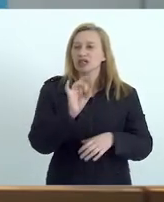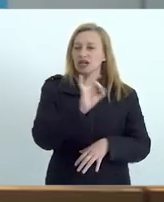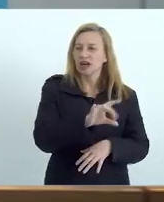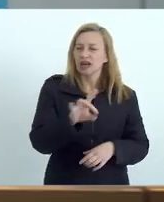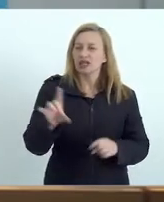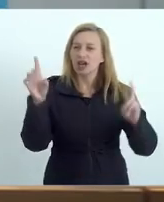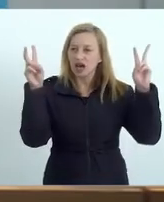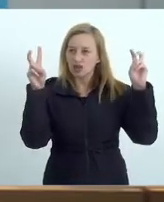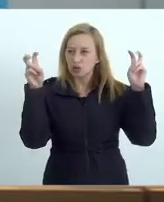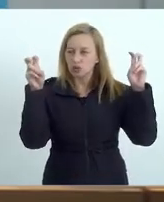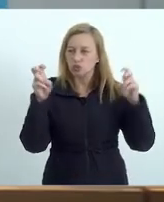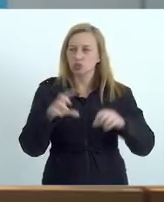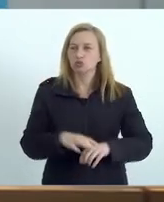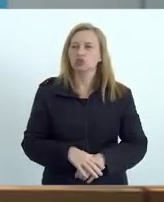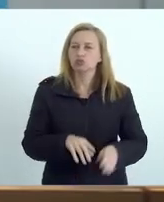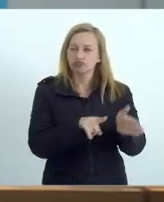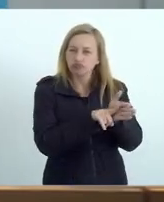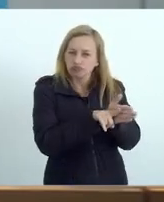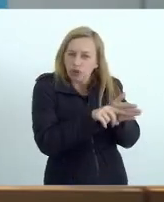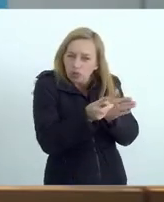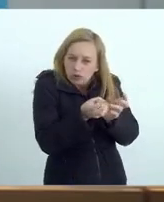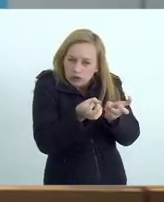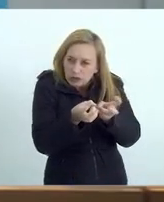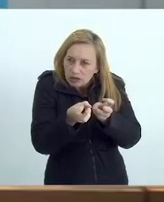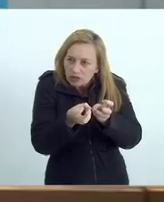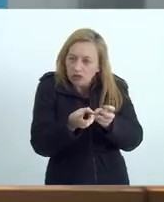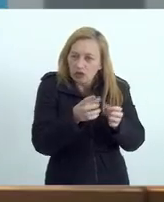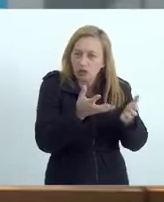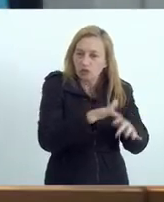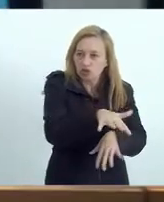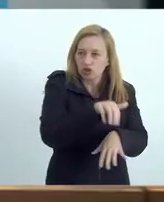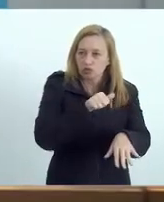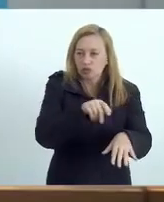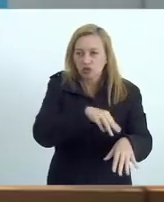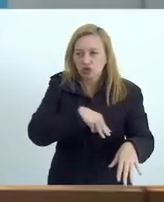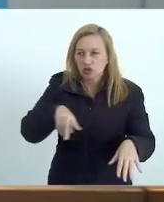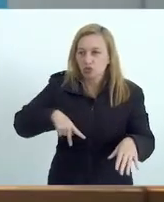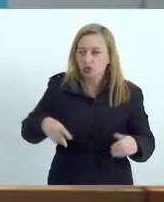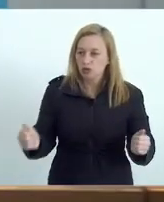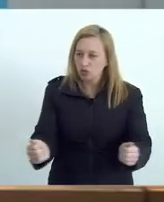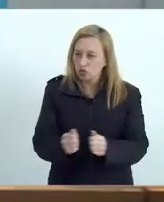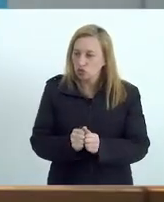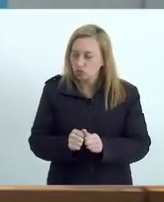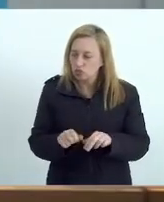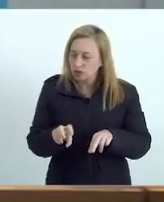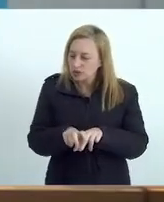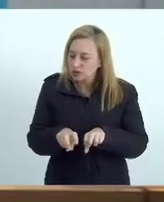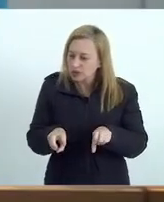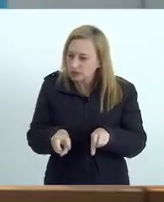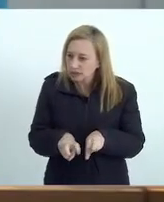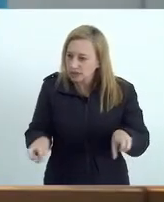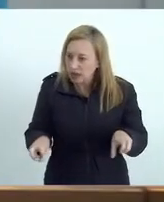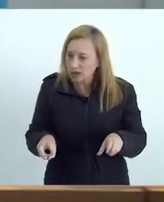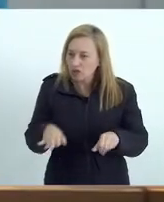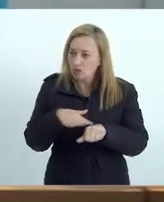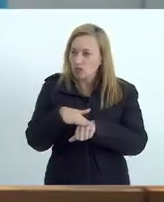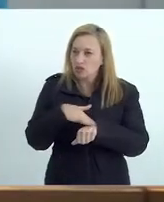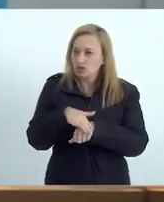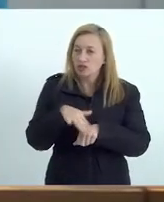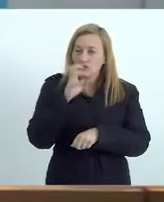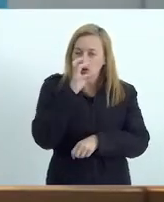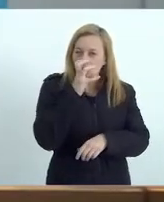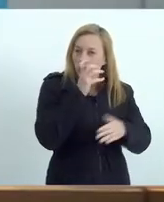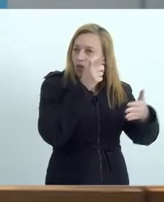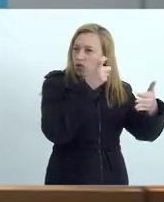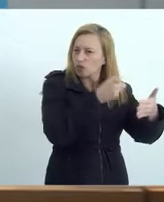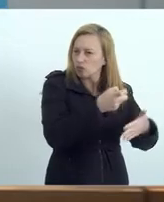caso e nós vamos inclusive chamar o ministério público para sentar na mesa junto com a gente porque isso foi uma